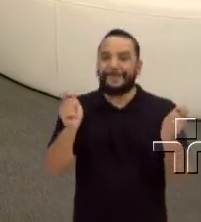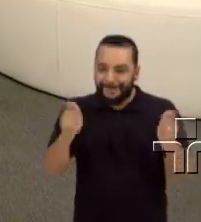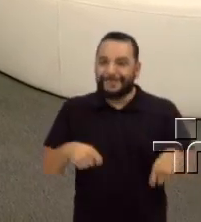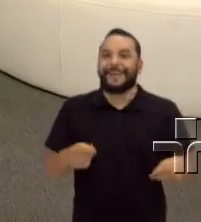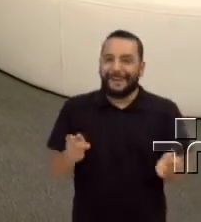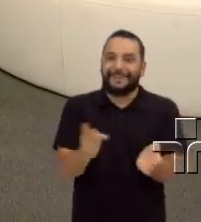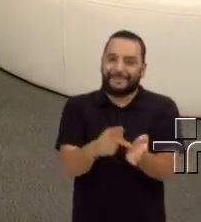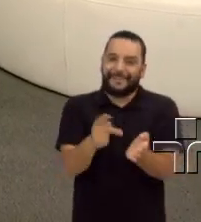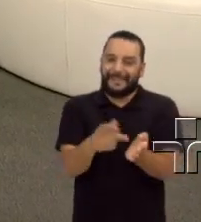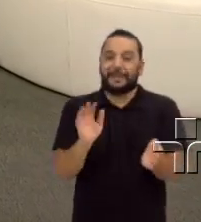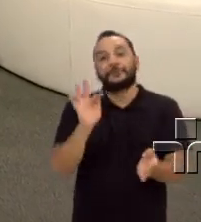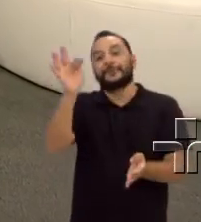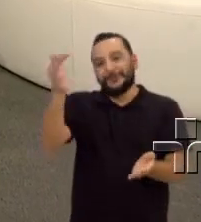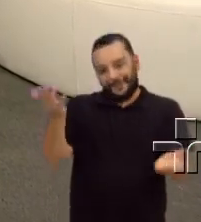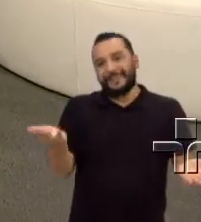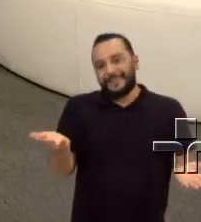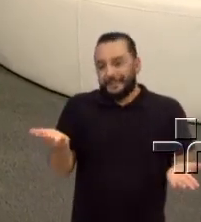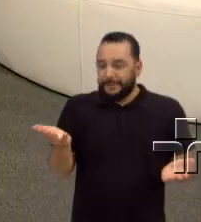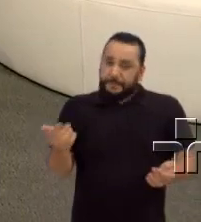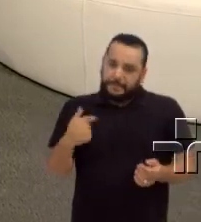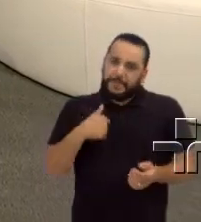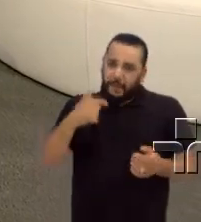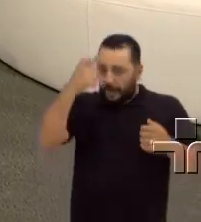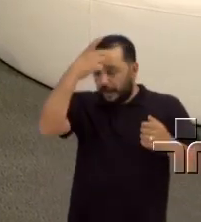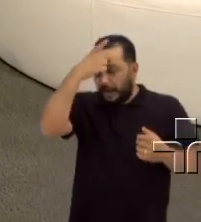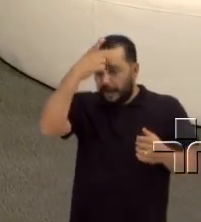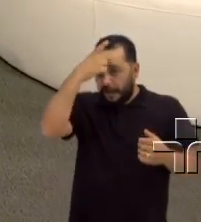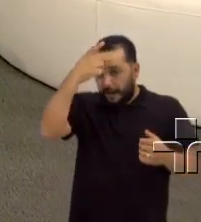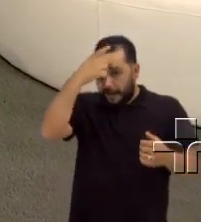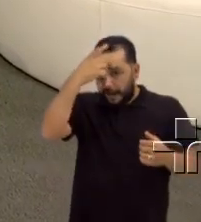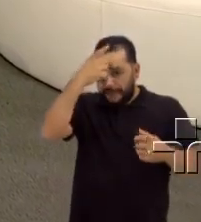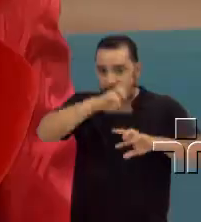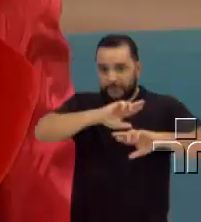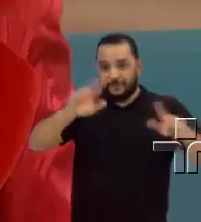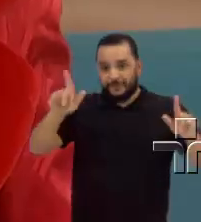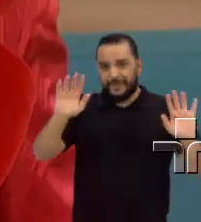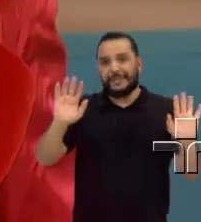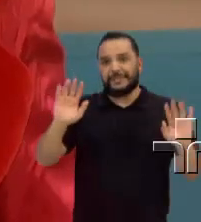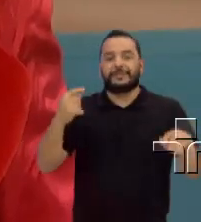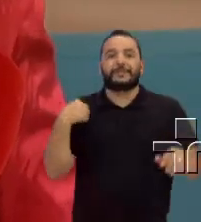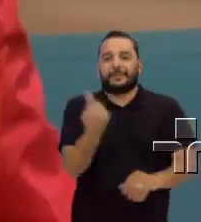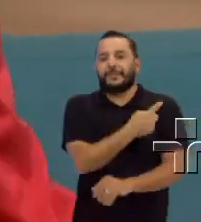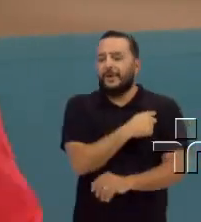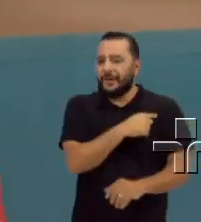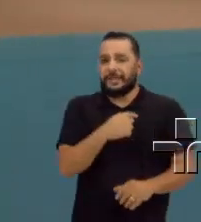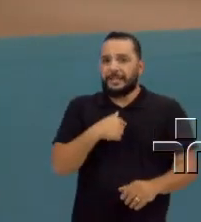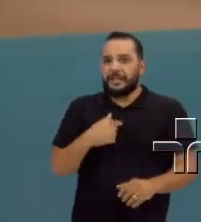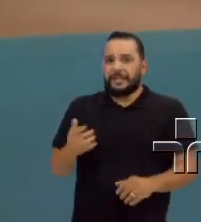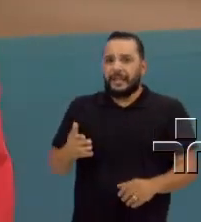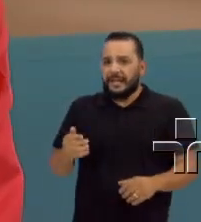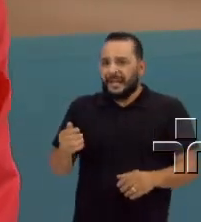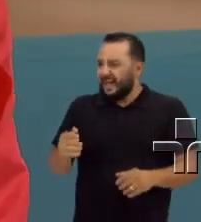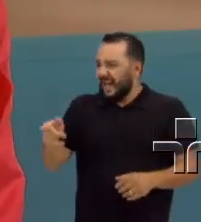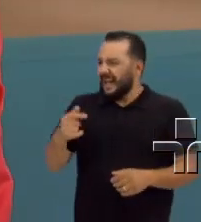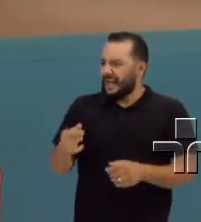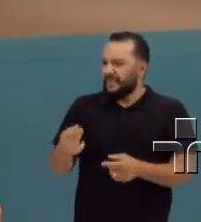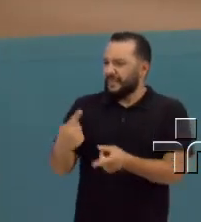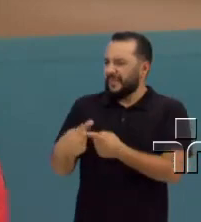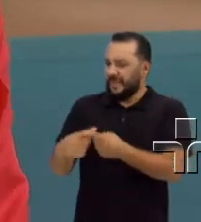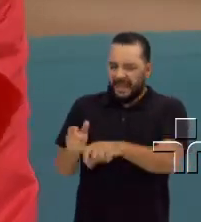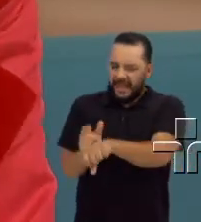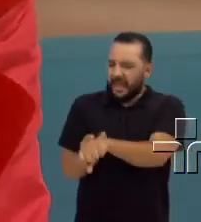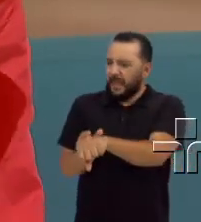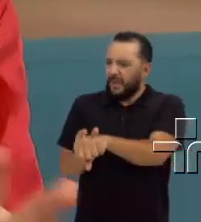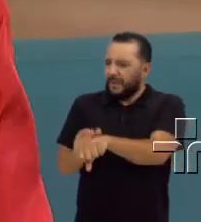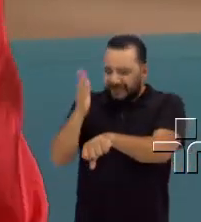a mente deles é muito diferente. Por isso que a gente fica assustada, geralmente. Pegou o relógio,